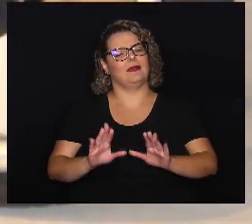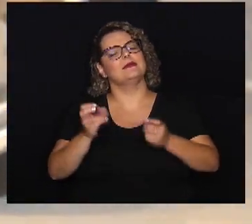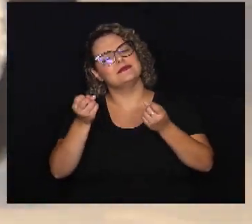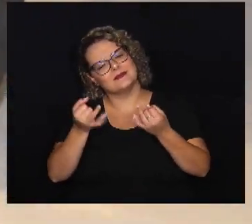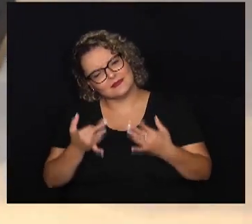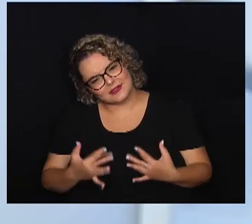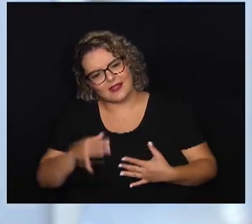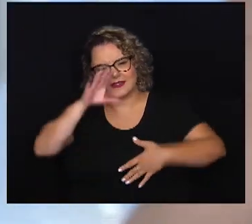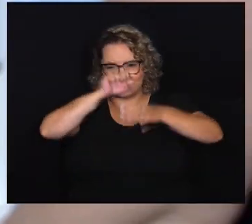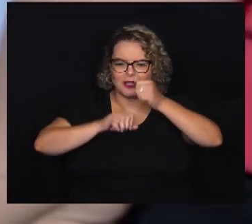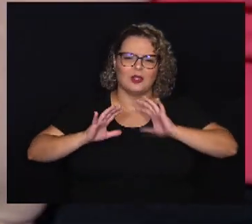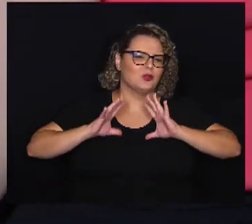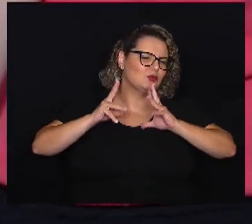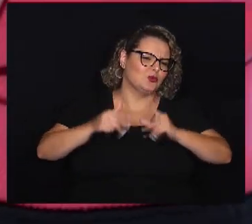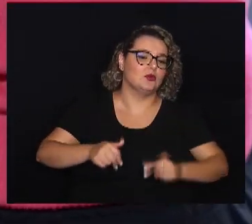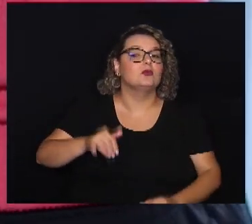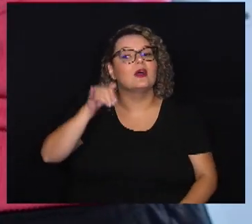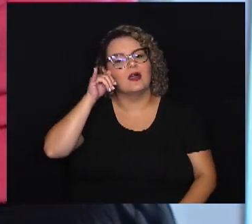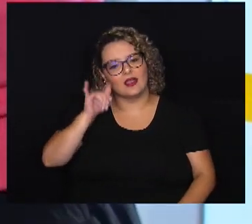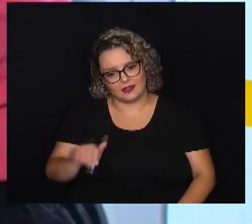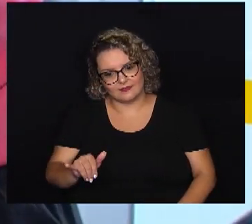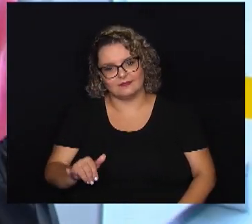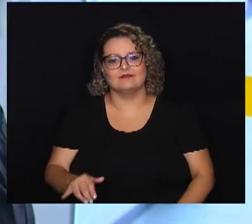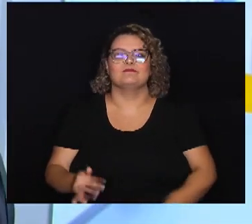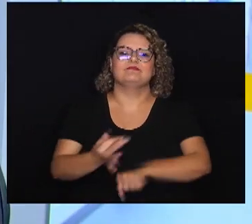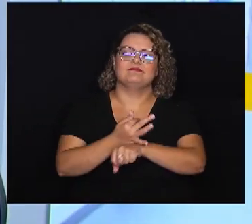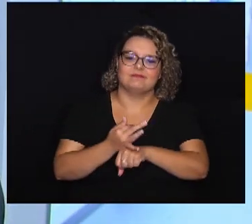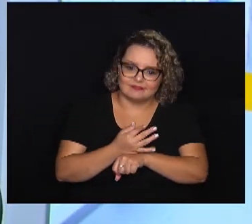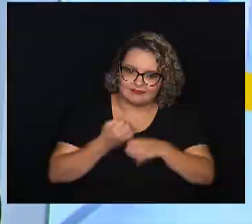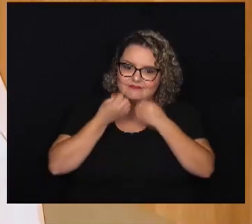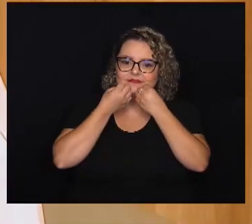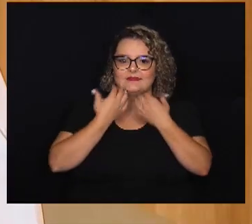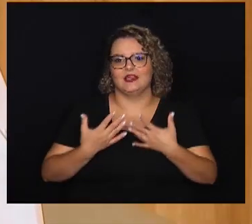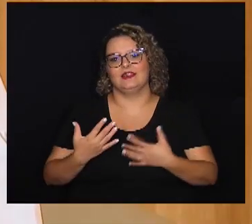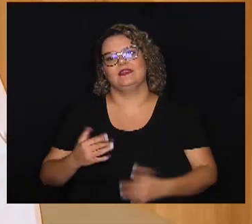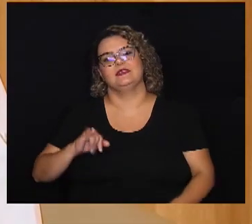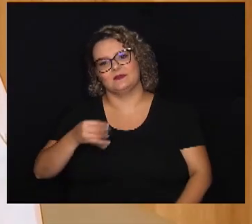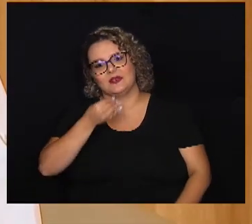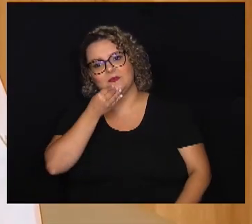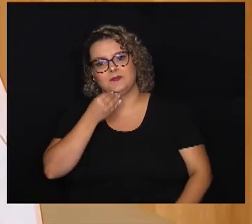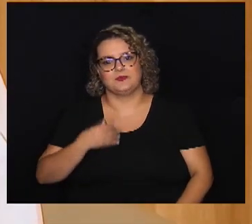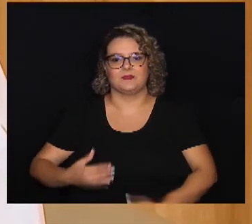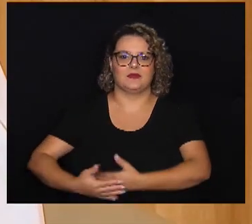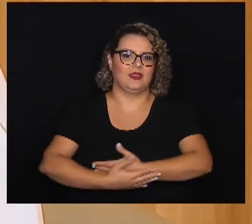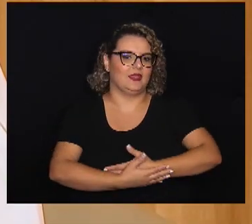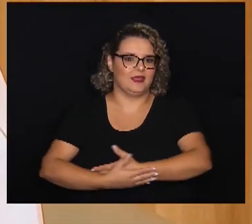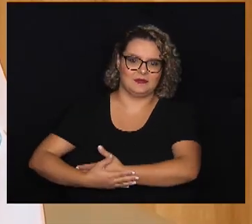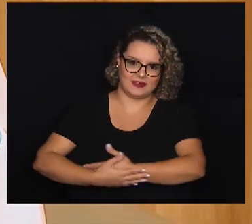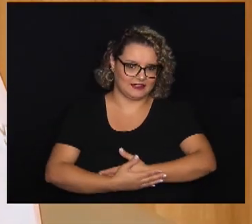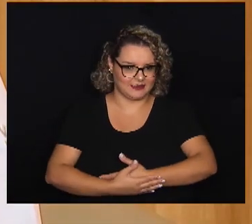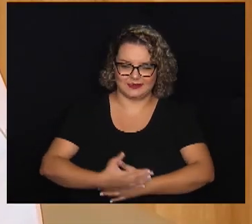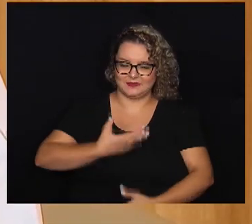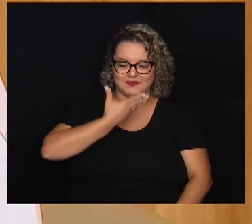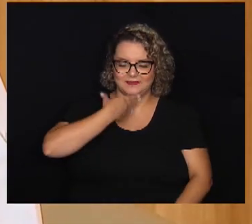orientado, tudo pode ser prevenido e as férias muito bem aproveitadas. A maternidade, a paternidade é o